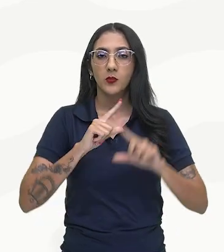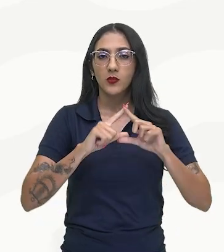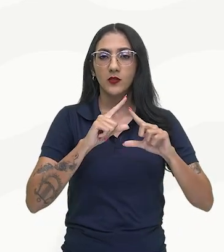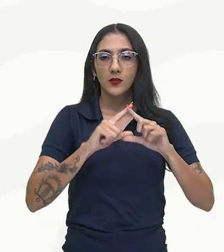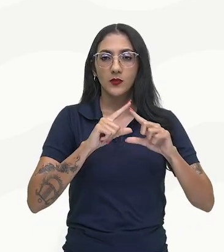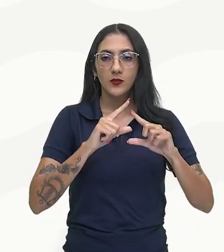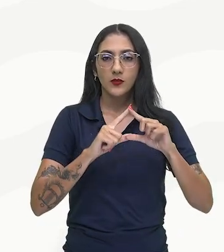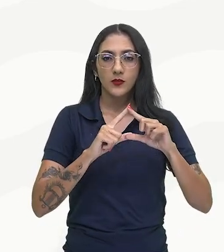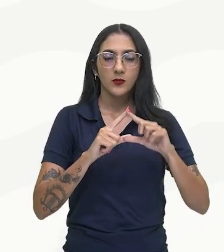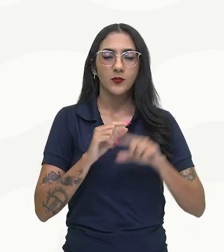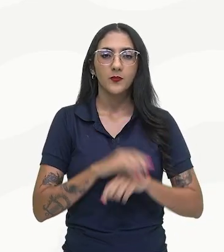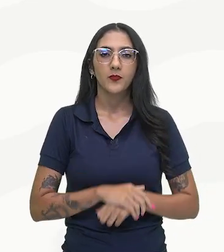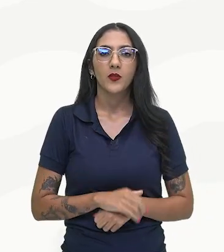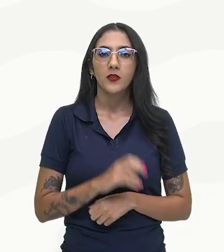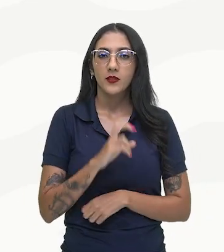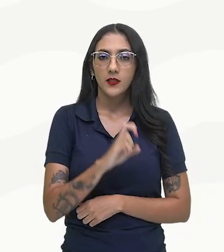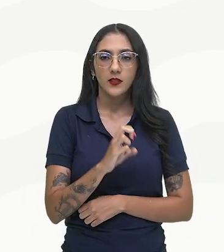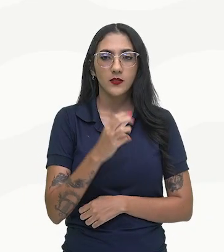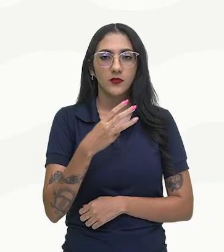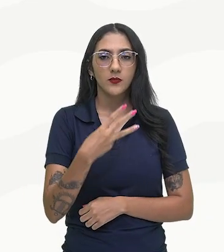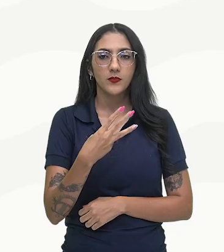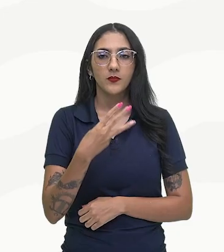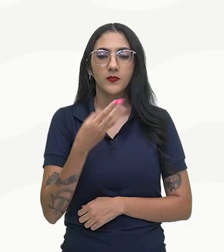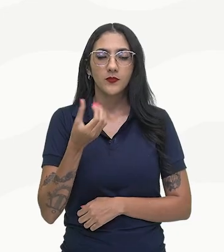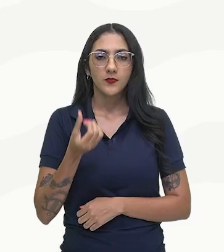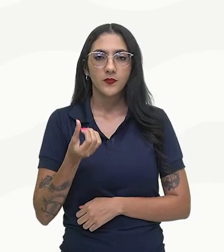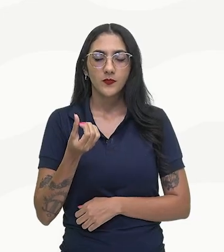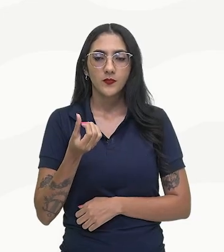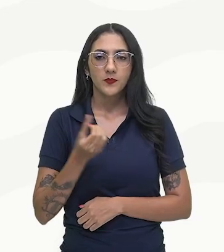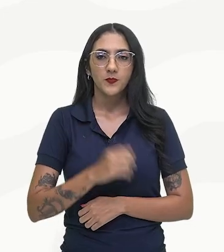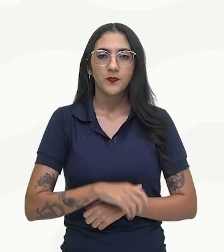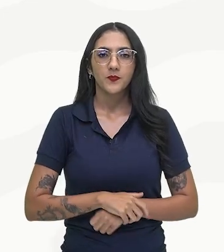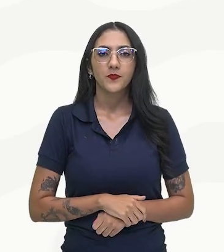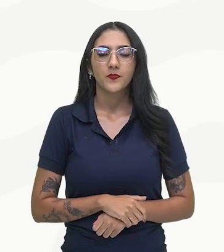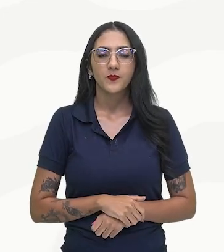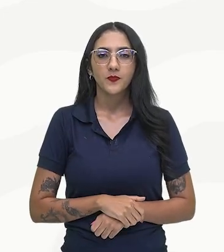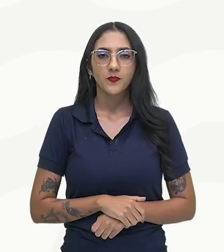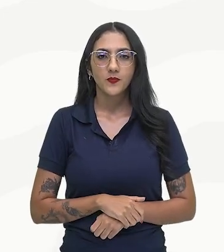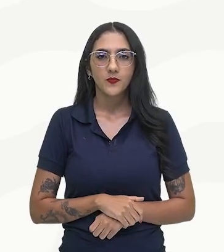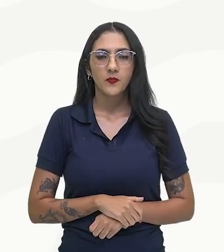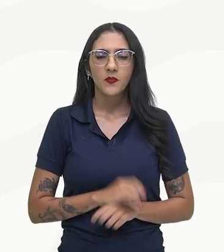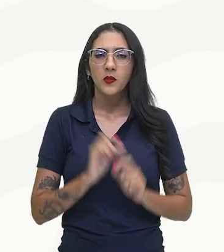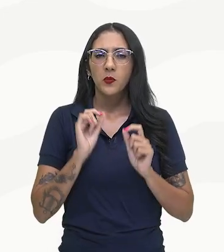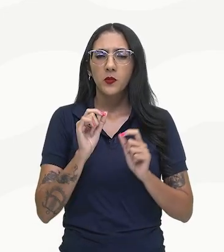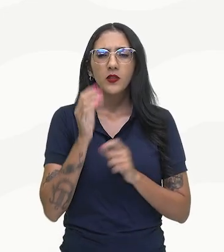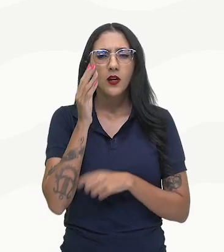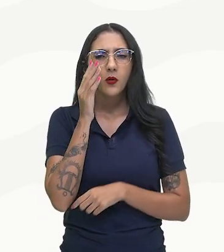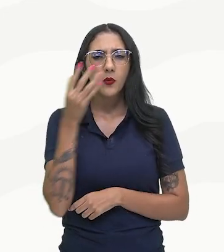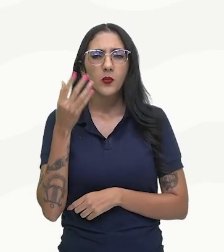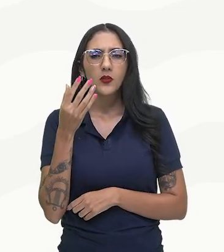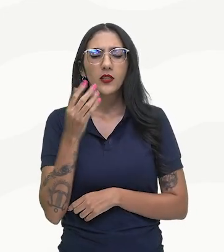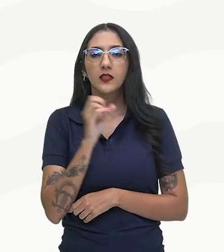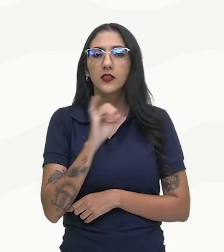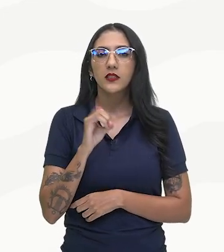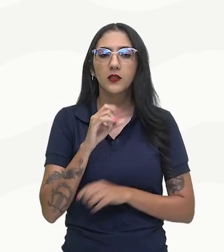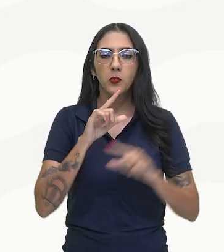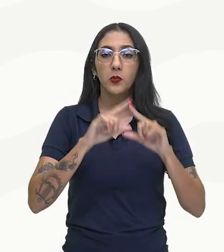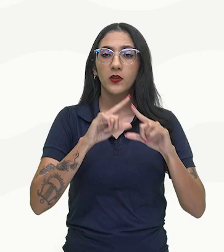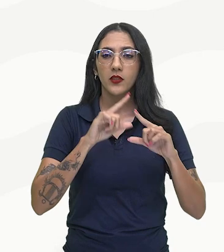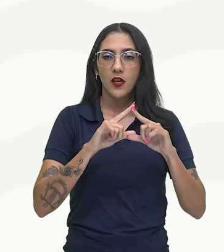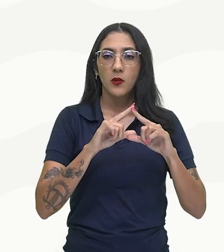mais 212, temos 536. O que acontece quando o delta é um resultado